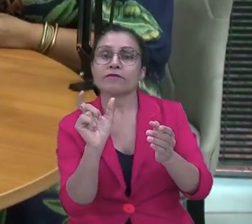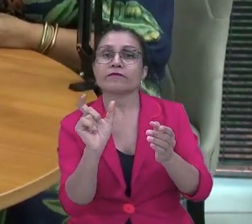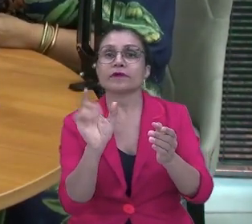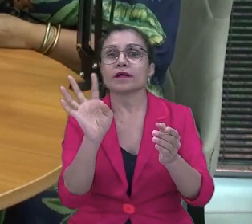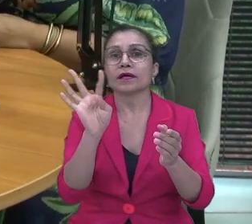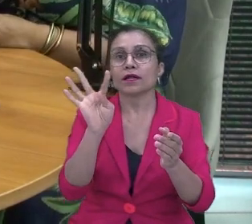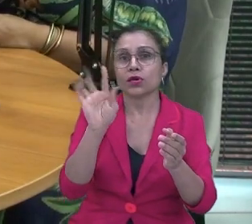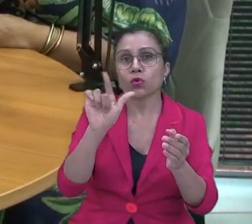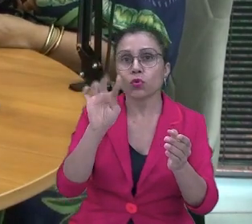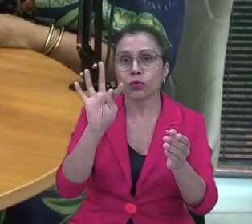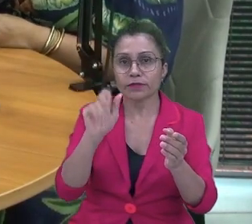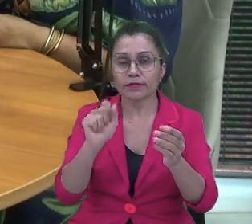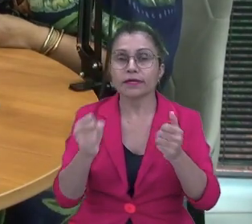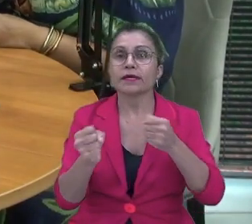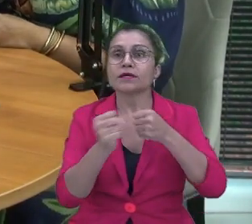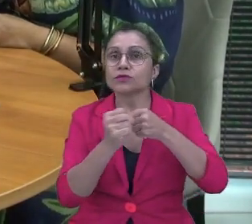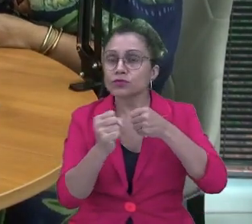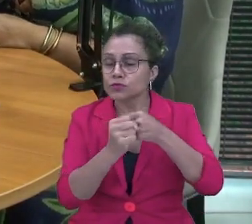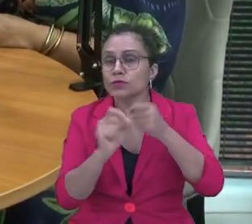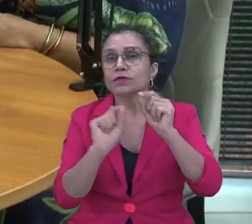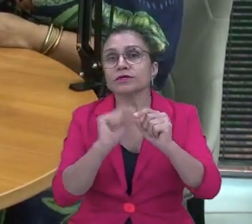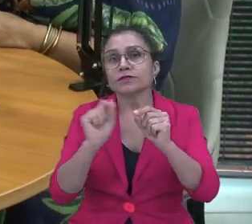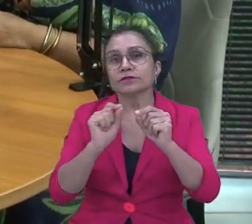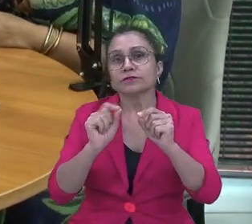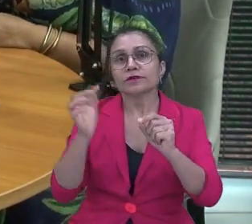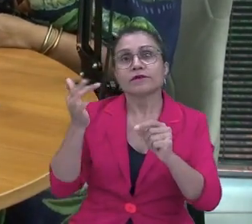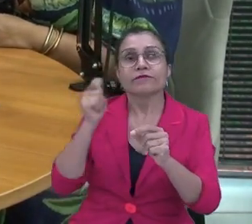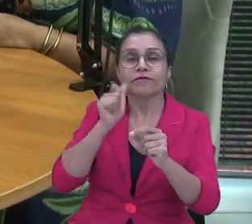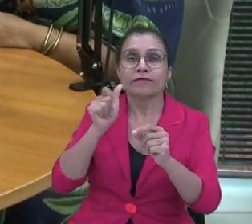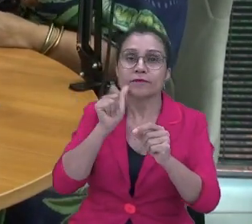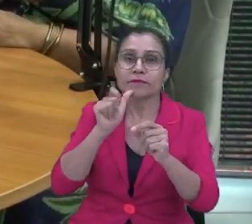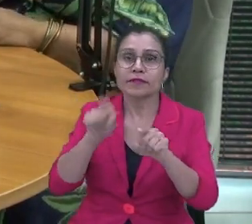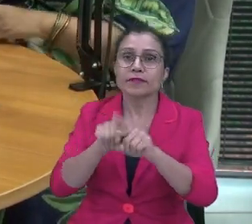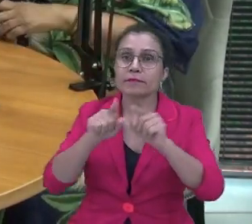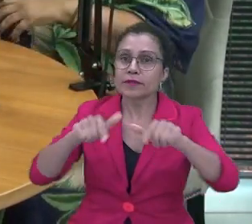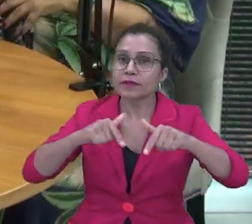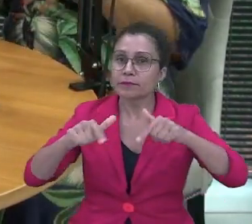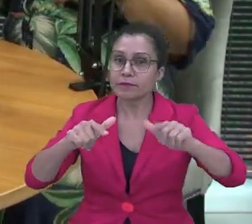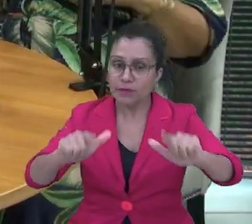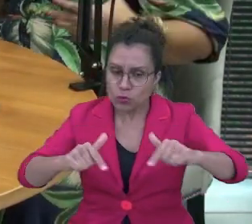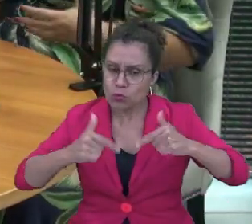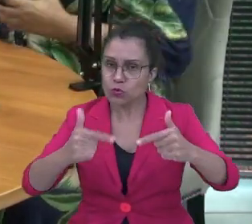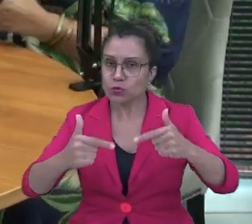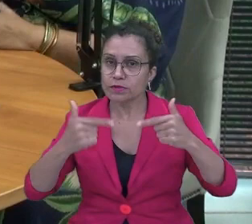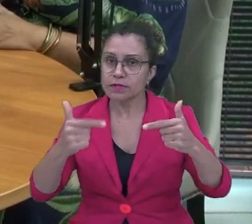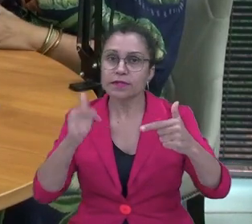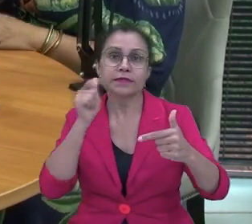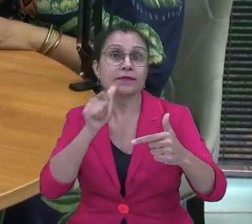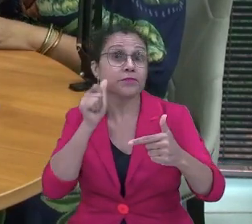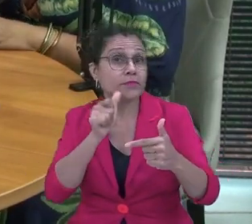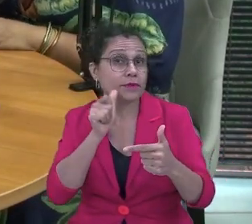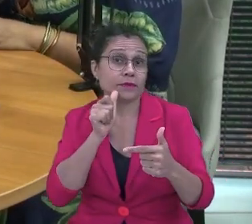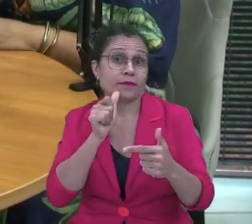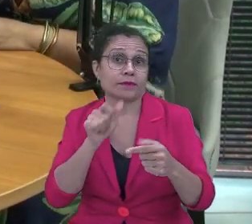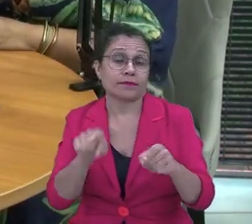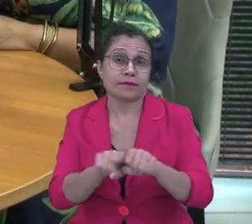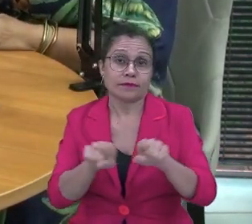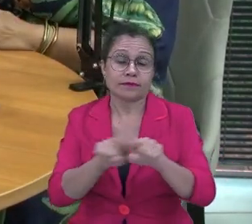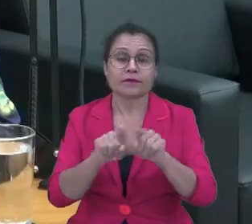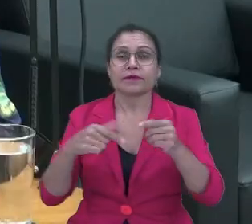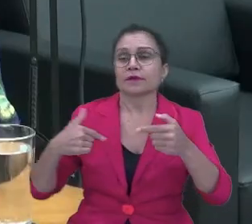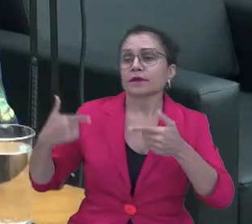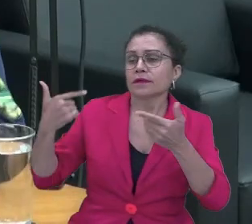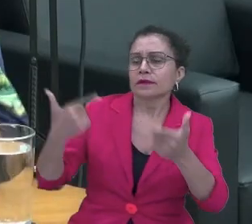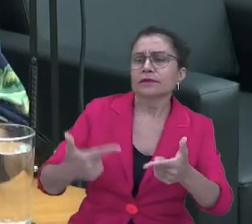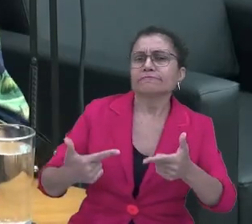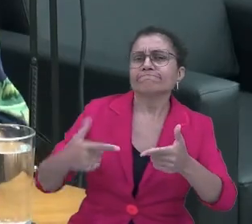feminino. E o verbo lutar é um verbo de ação feminista. Então, mediante todas essas lutas que nós